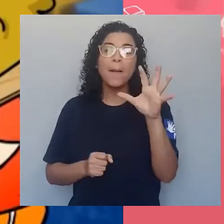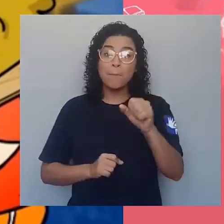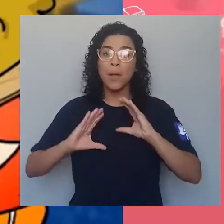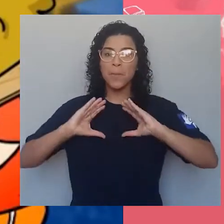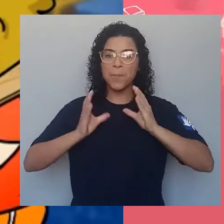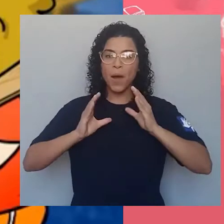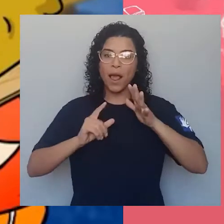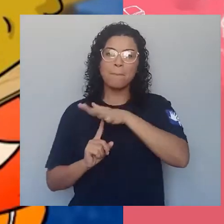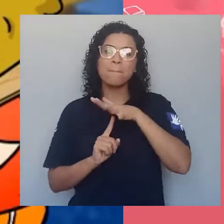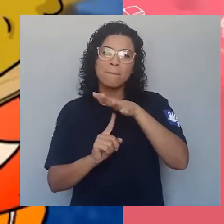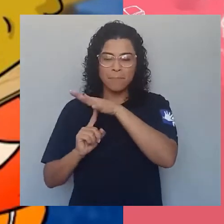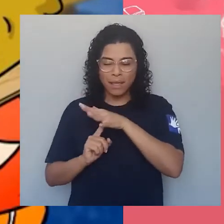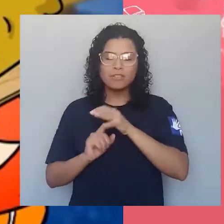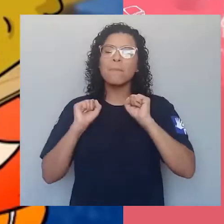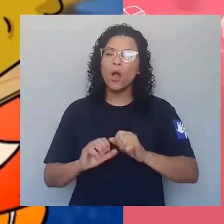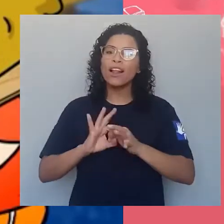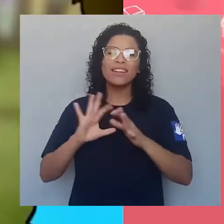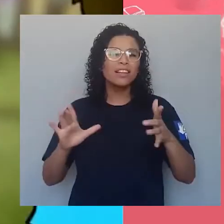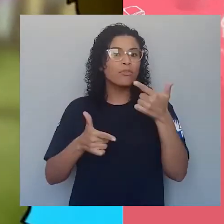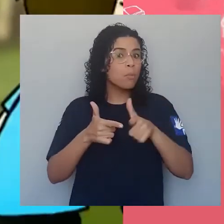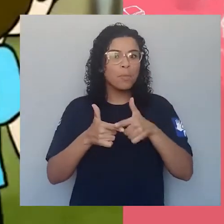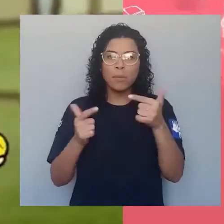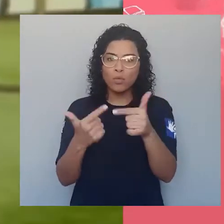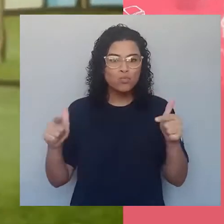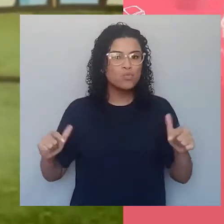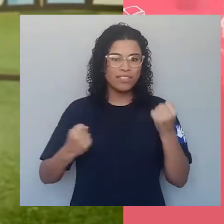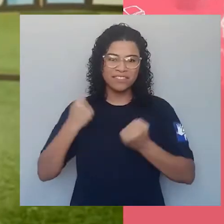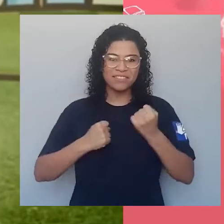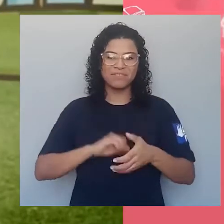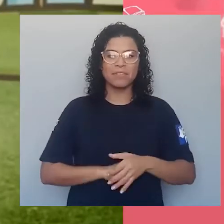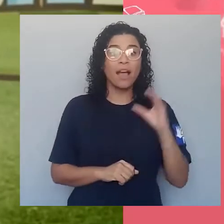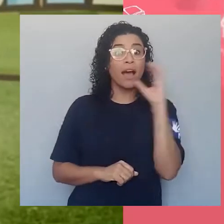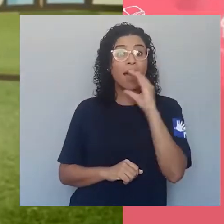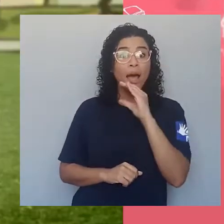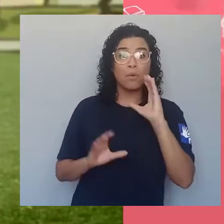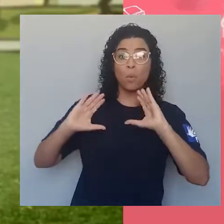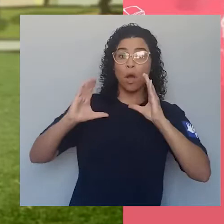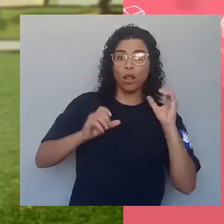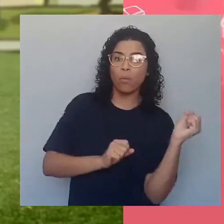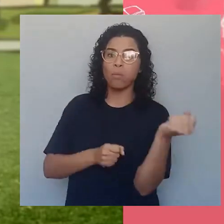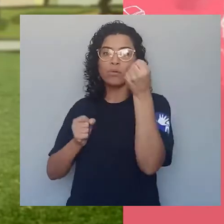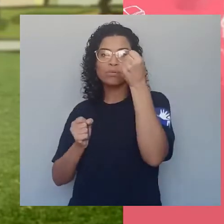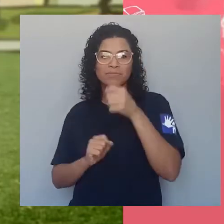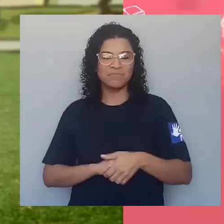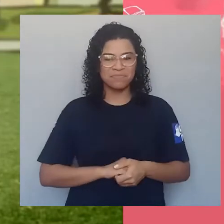na praça. Lá não tem problema com os carros. Joga a bola! Rápido!